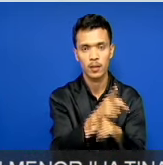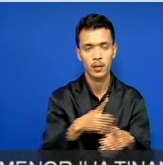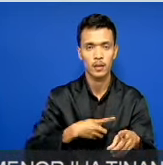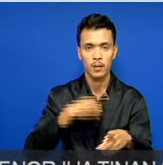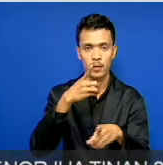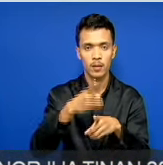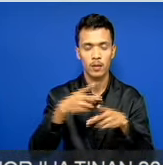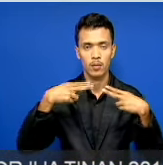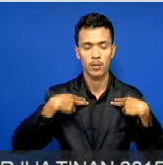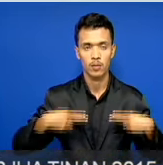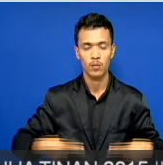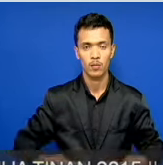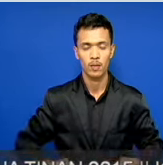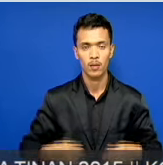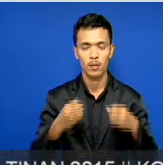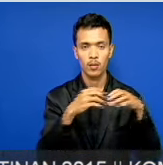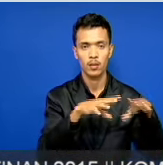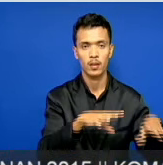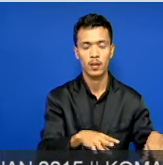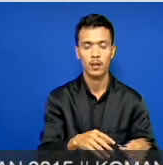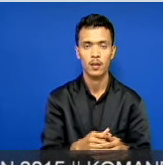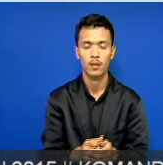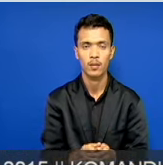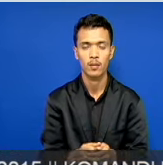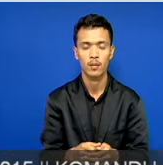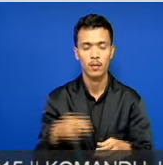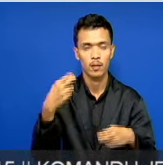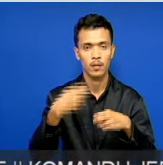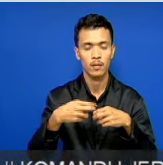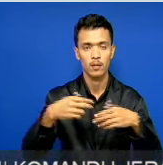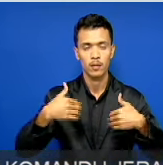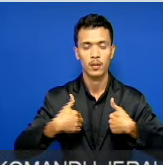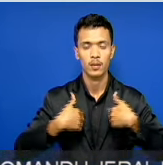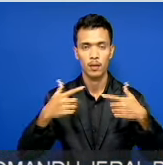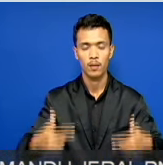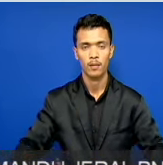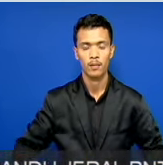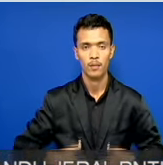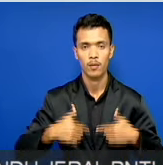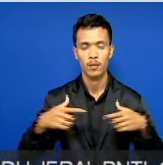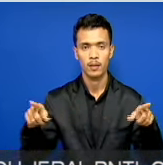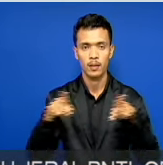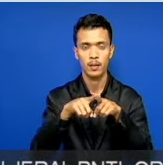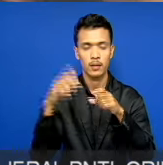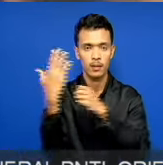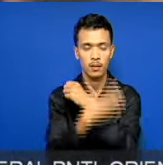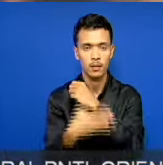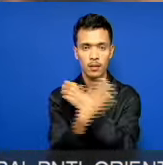direitos humanos. A tu ralar com ti a tortura e aí tem a vida no país democrático.